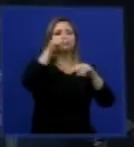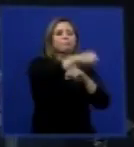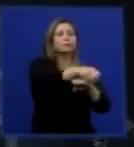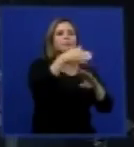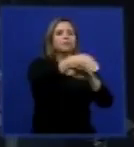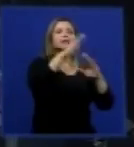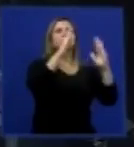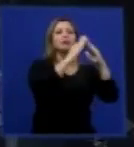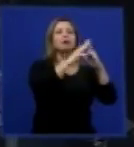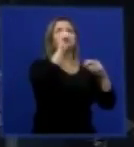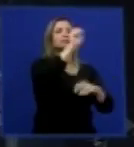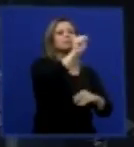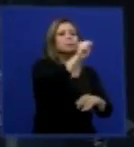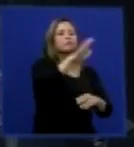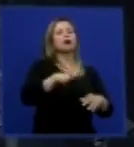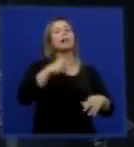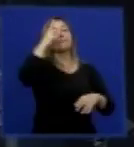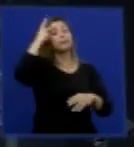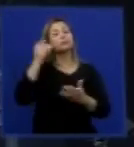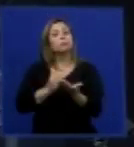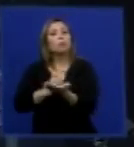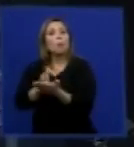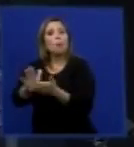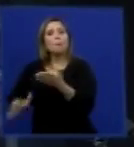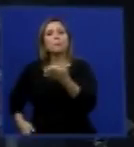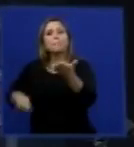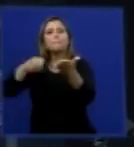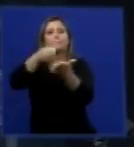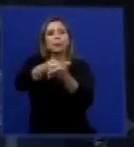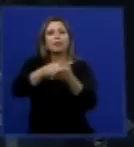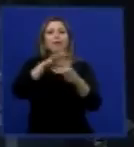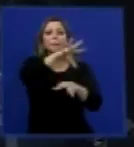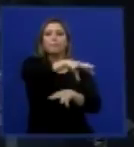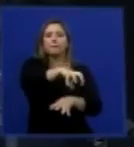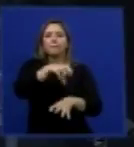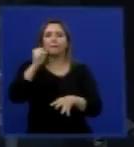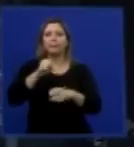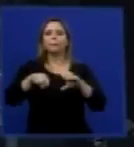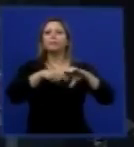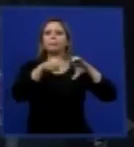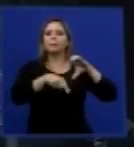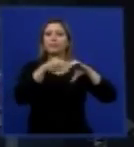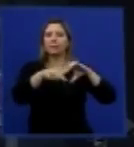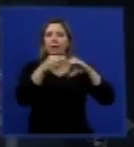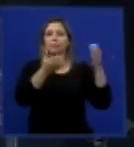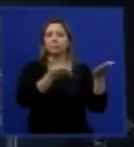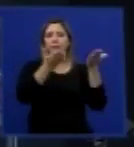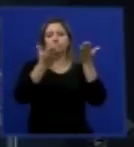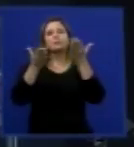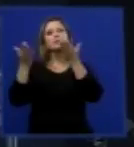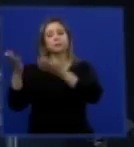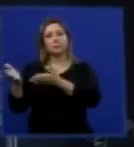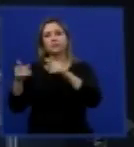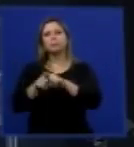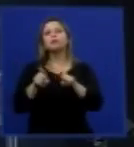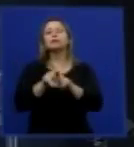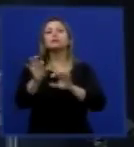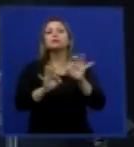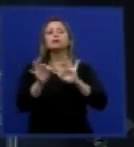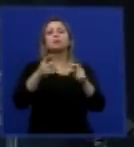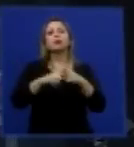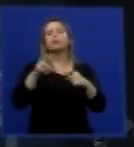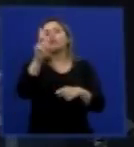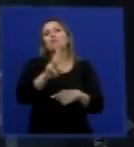passou a remunerar esses catadores Então para que também fizessem a coleta dos pneus inservíveis